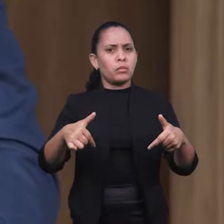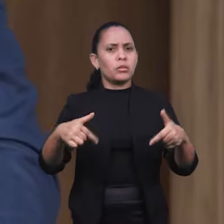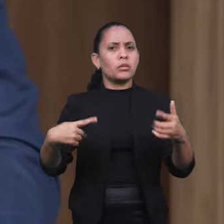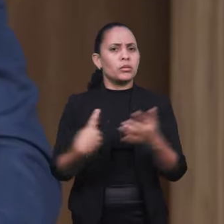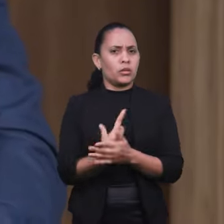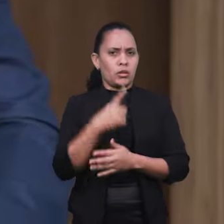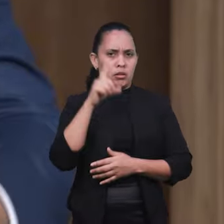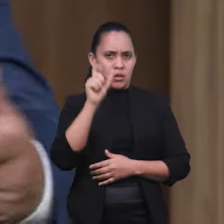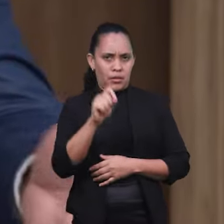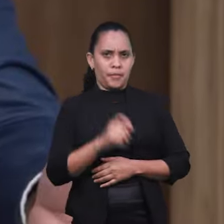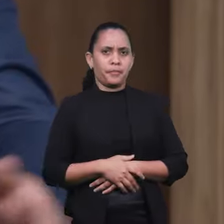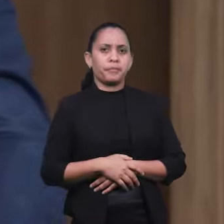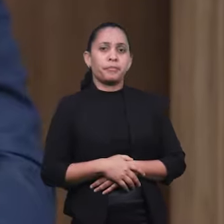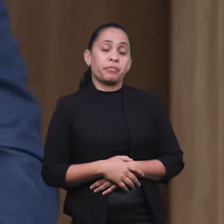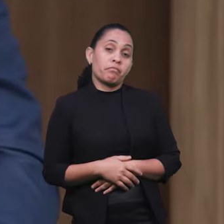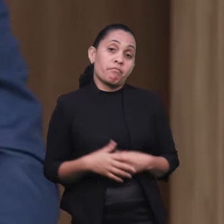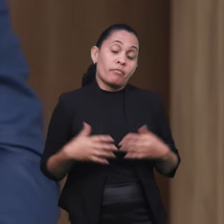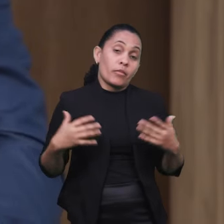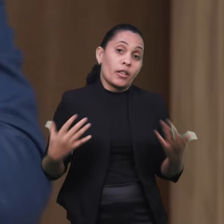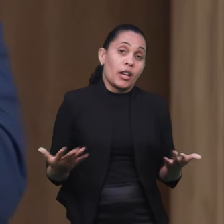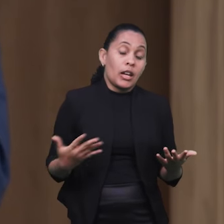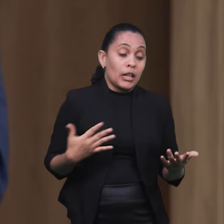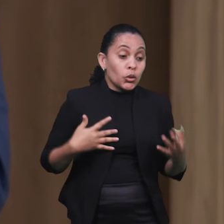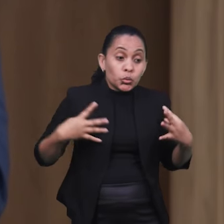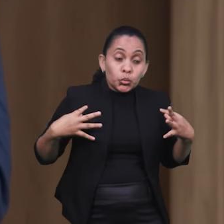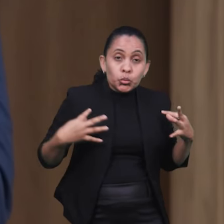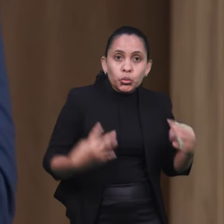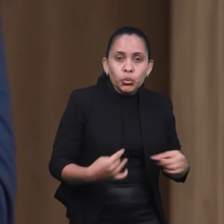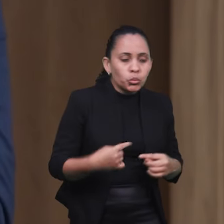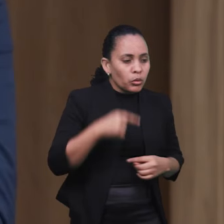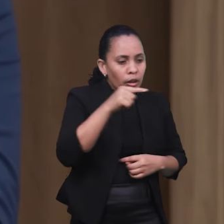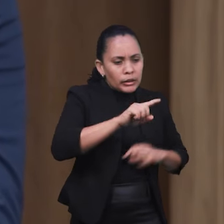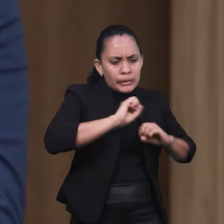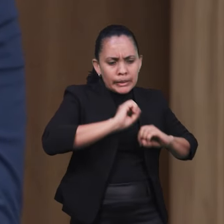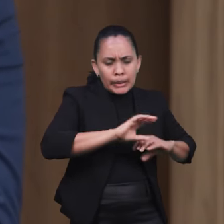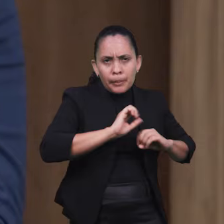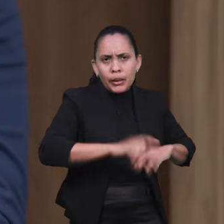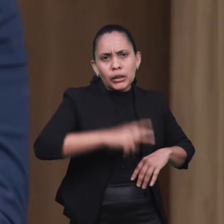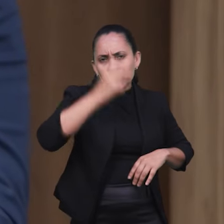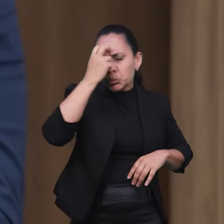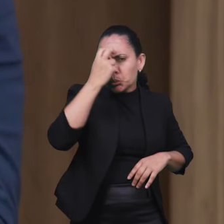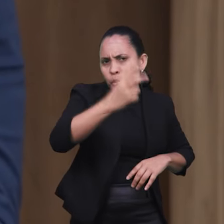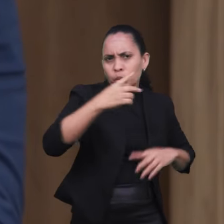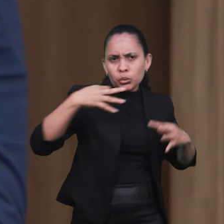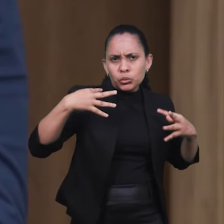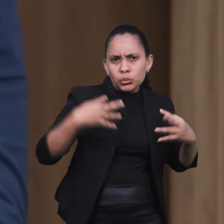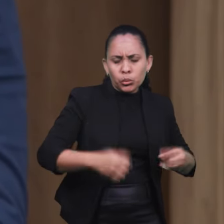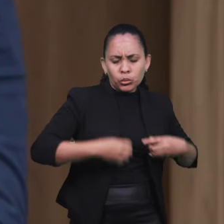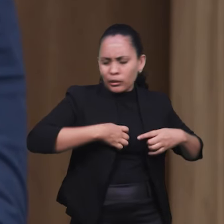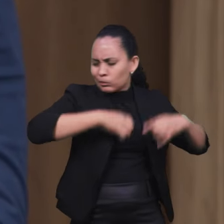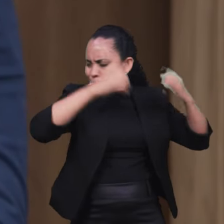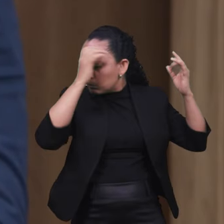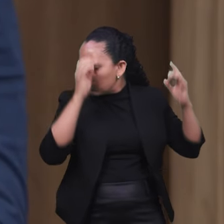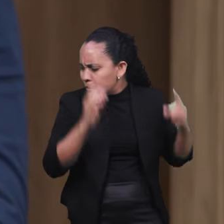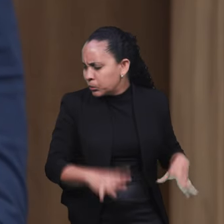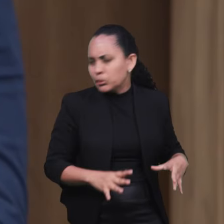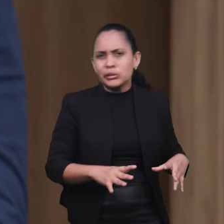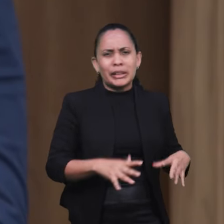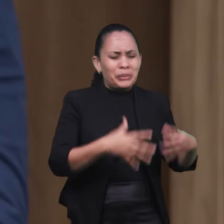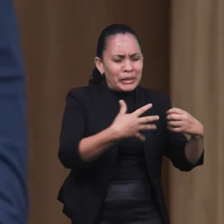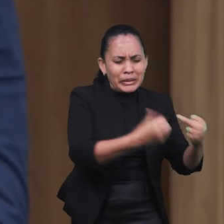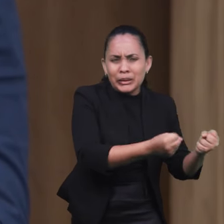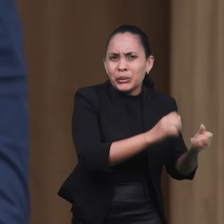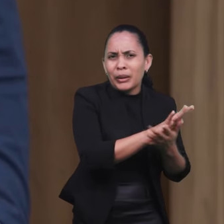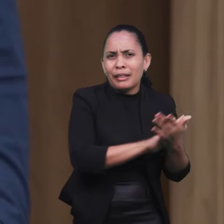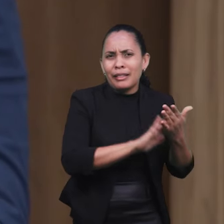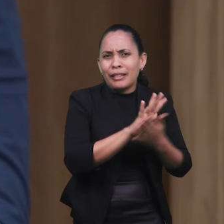eram recursos que ele tinha no Egito, ele deixou tudo para trás. Ele não se escorou em nada do